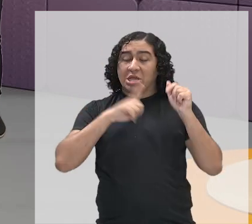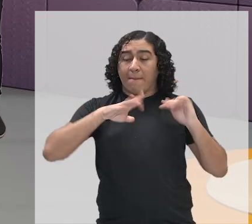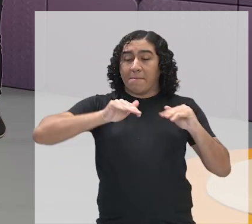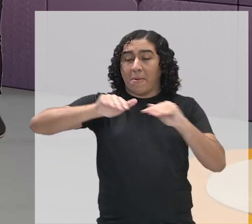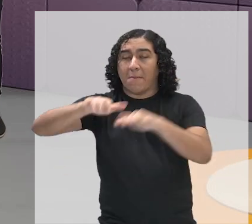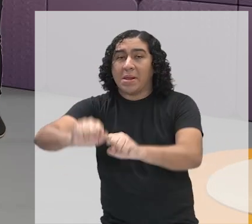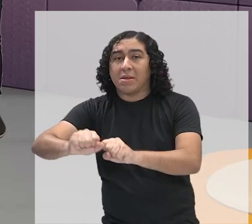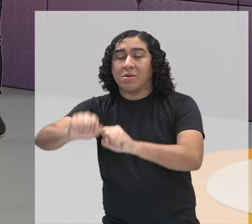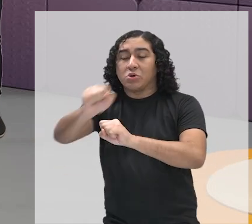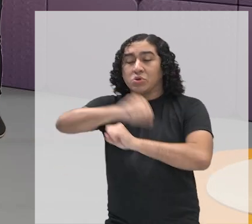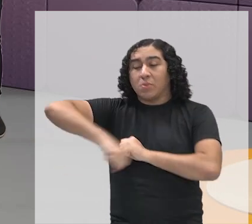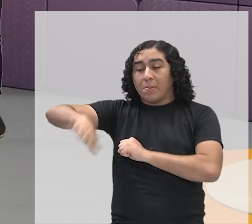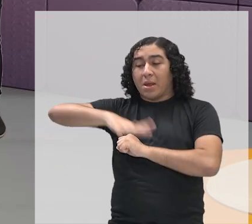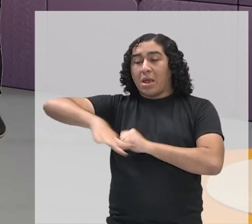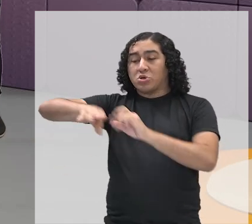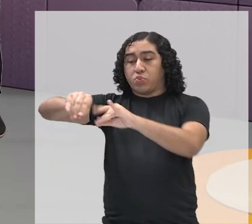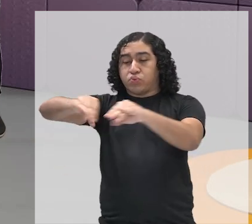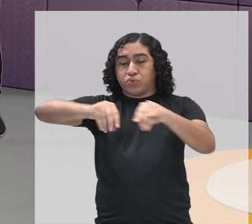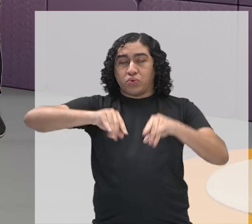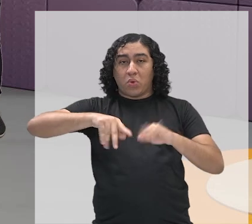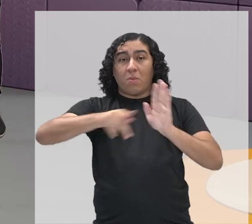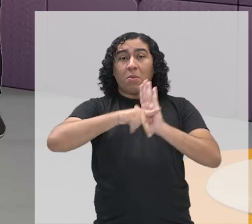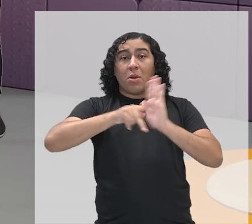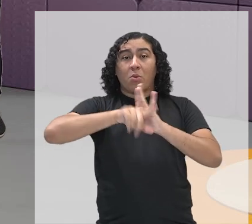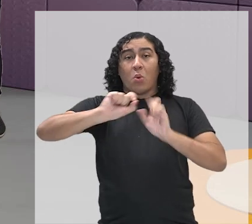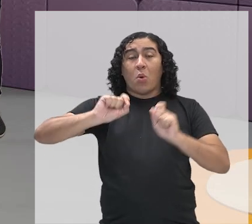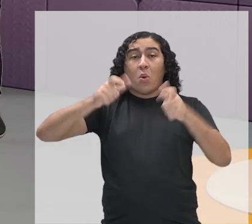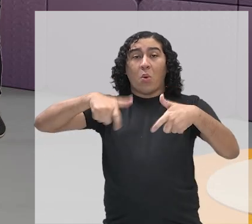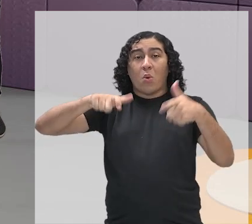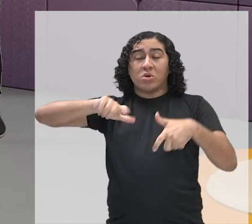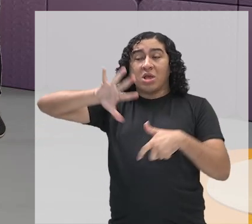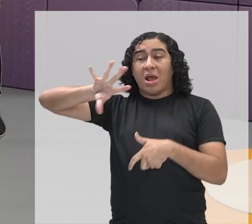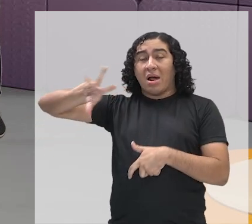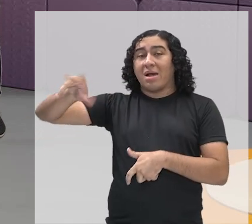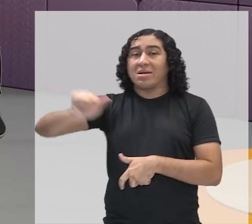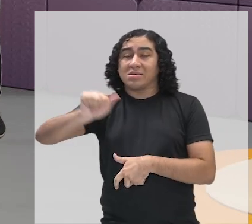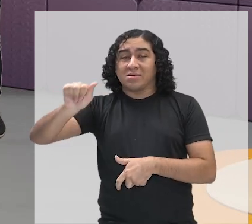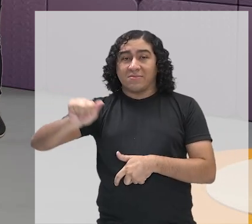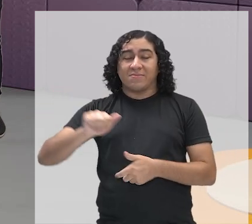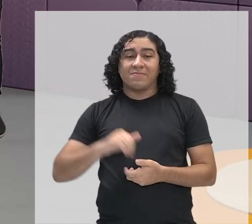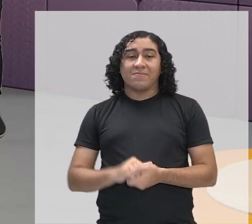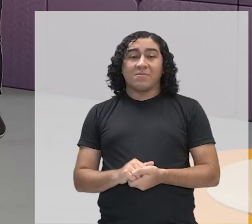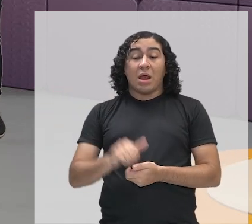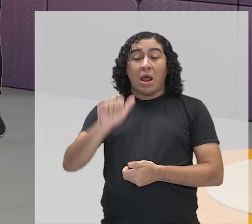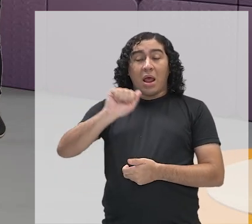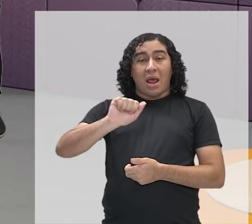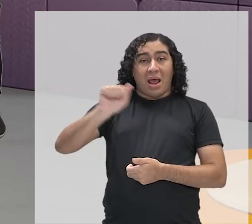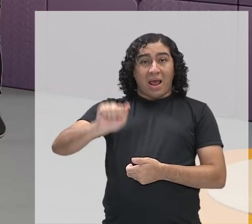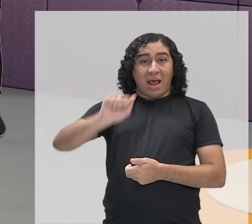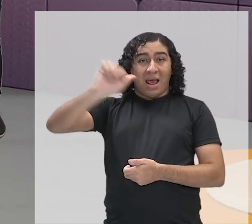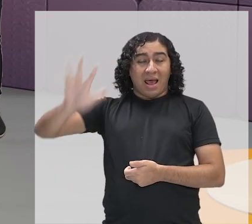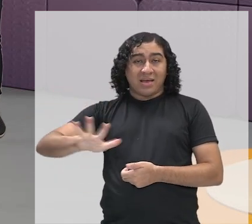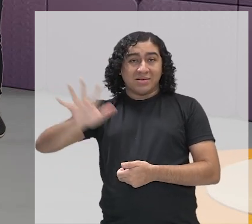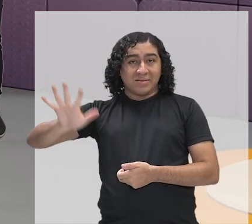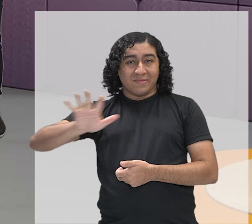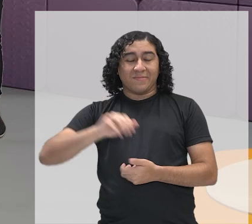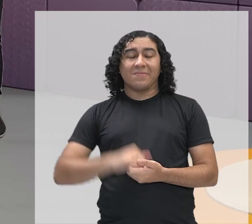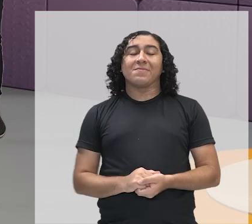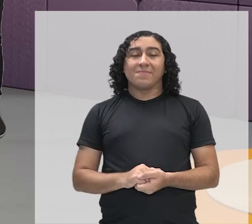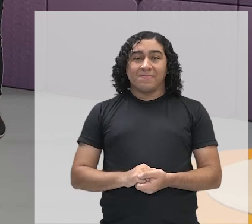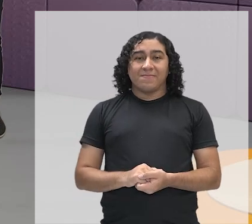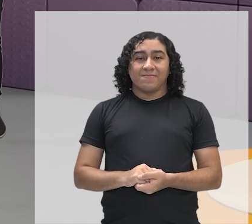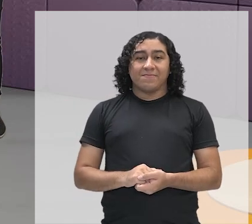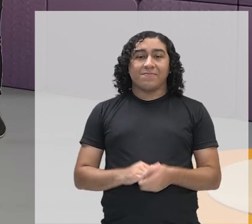faixa, né, de terras na Ásia Menor, Grécia Asiática, a porção sul da Península Itálica e